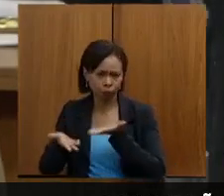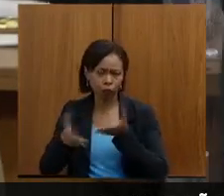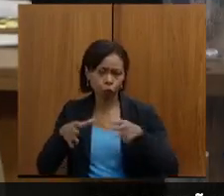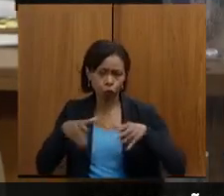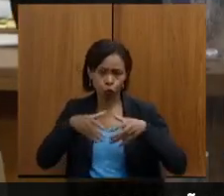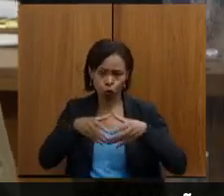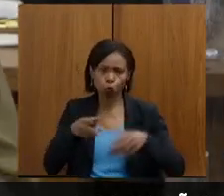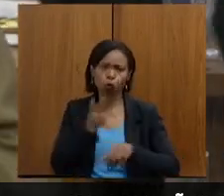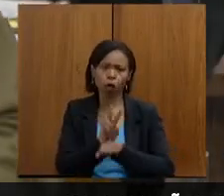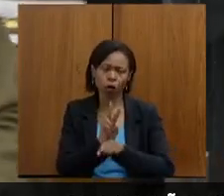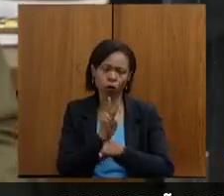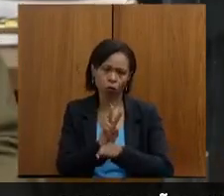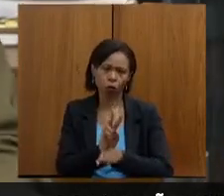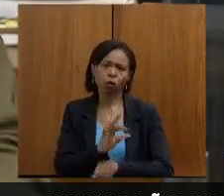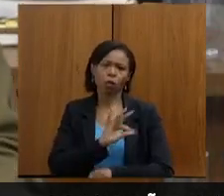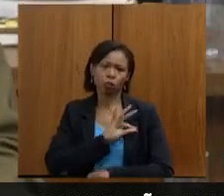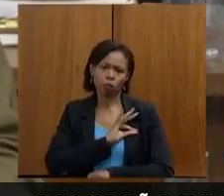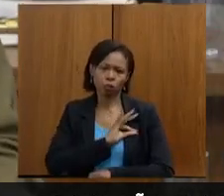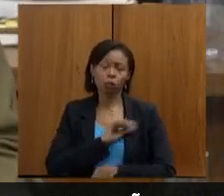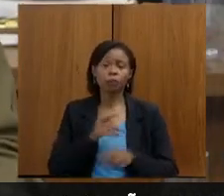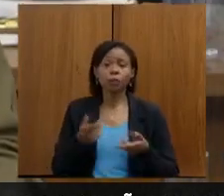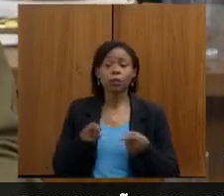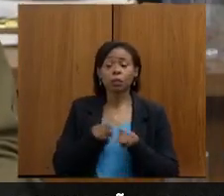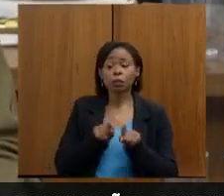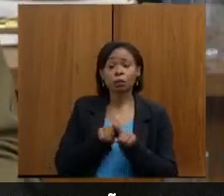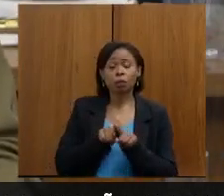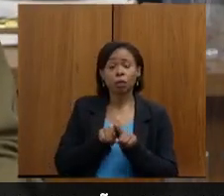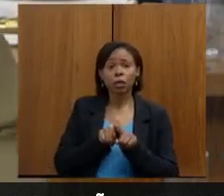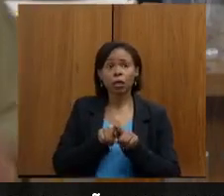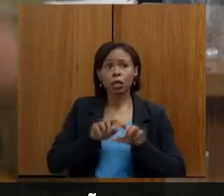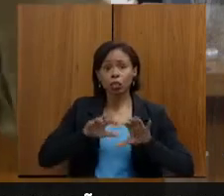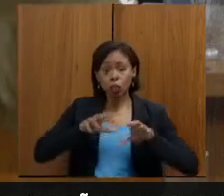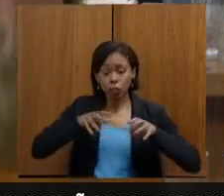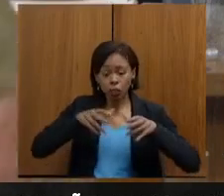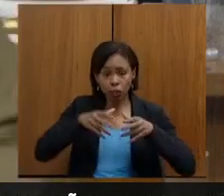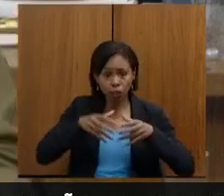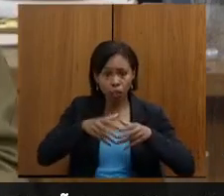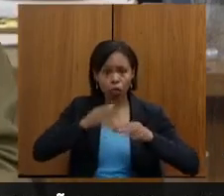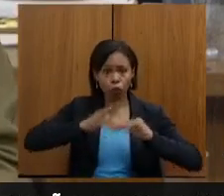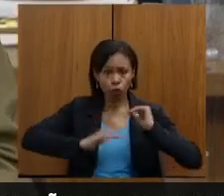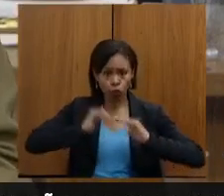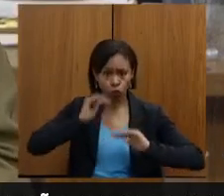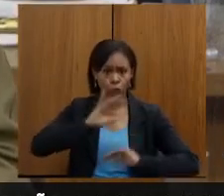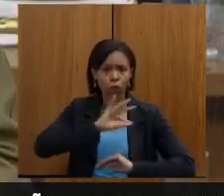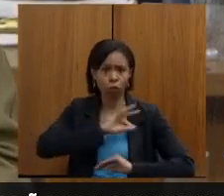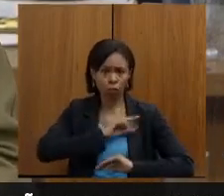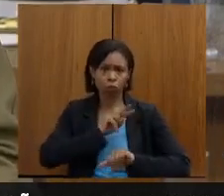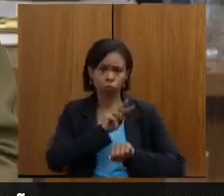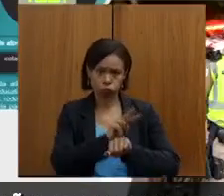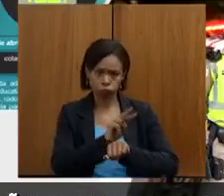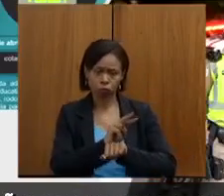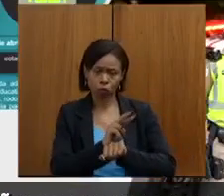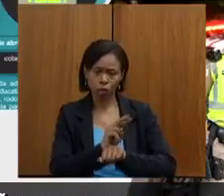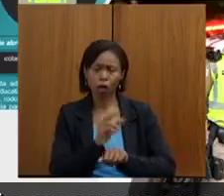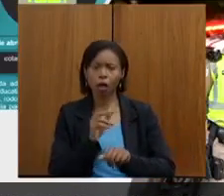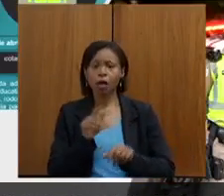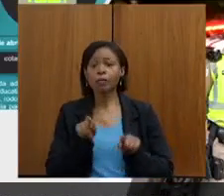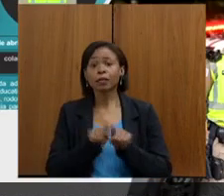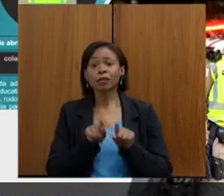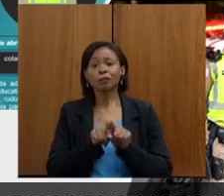sentido de cuidar e zelar das pessoas né com o Zé lá da instituição para ela poder dar segurança a gente